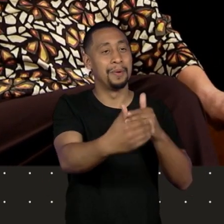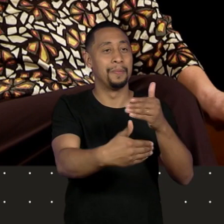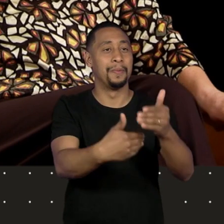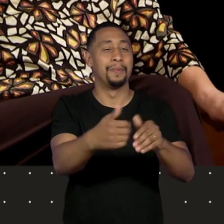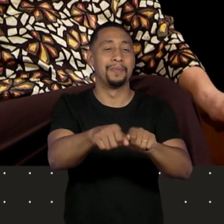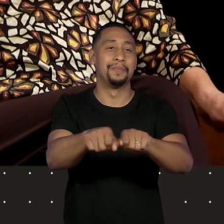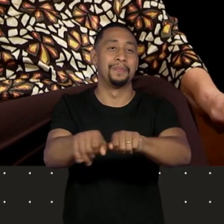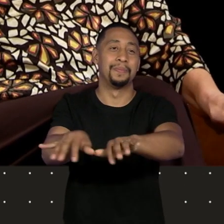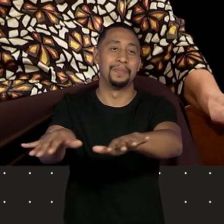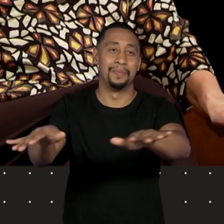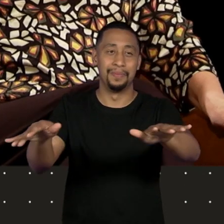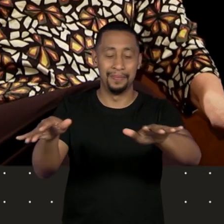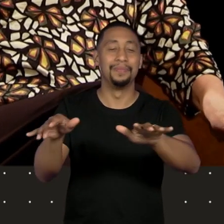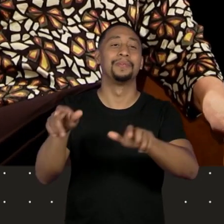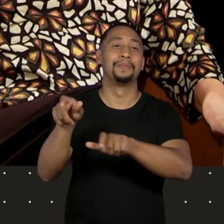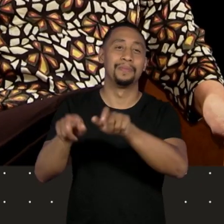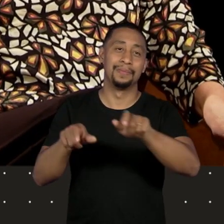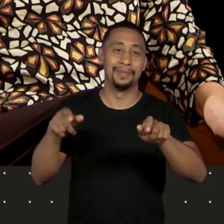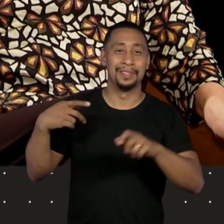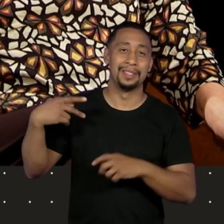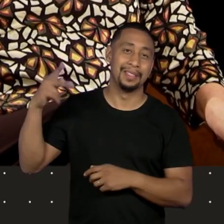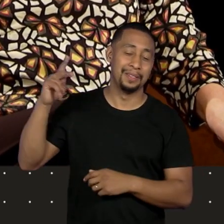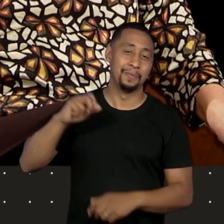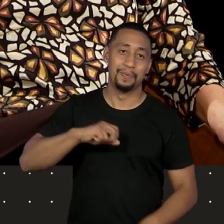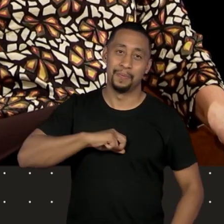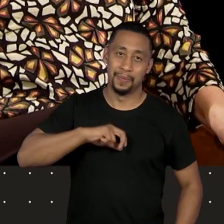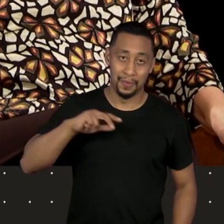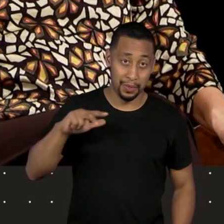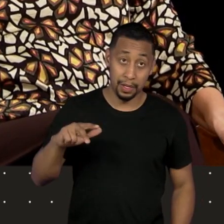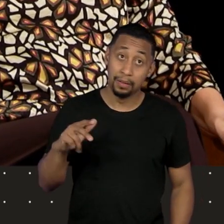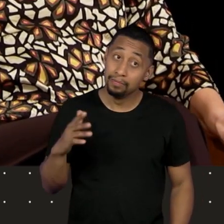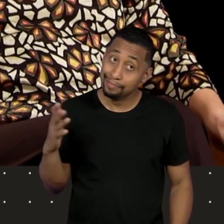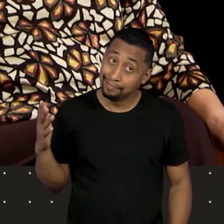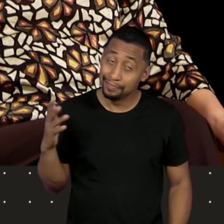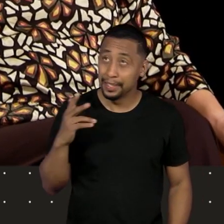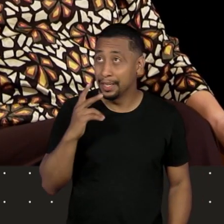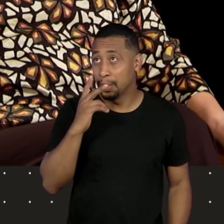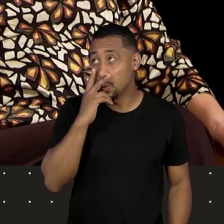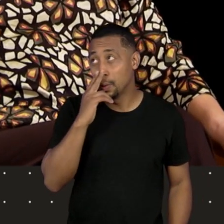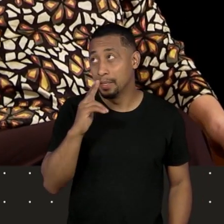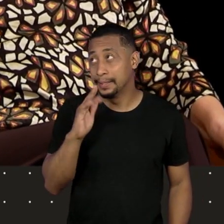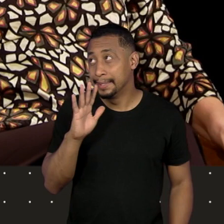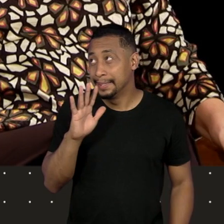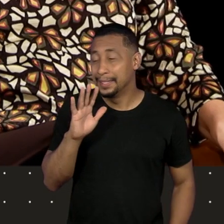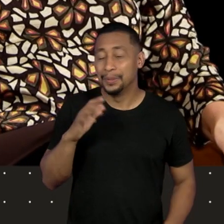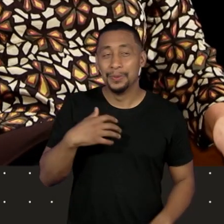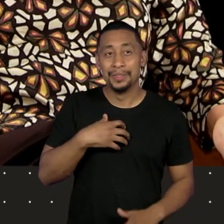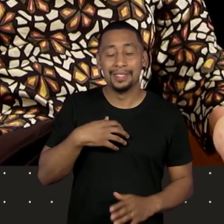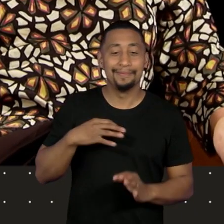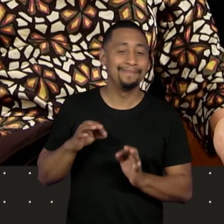muitos músicos, e acho que deixa um legado